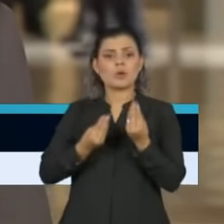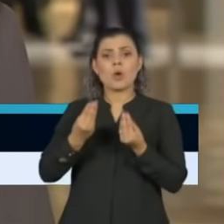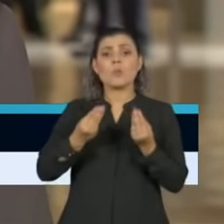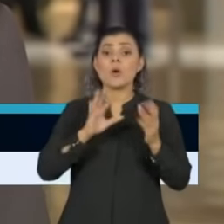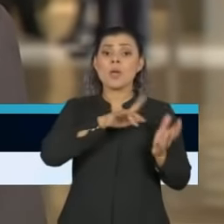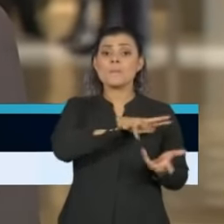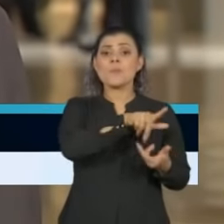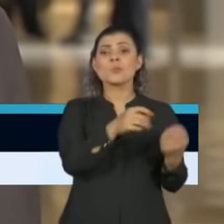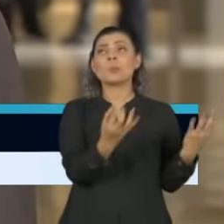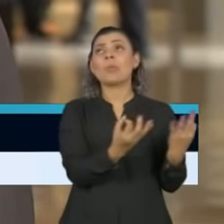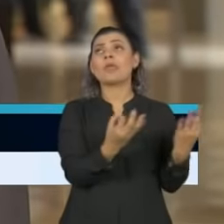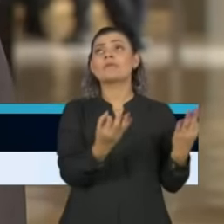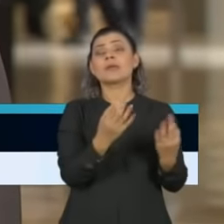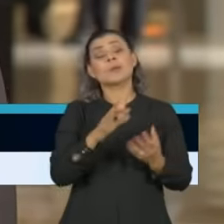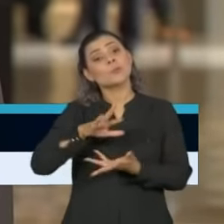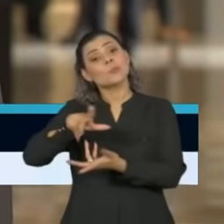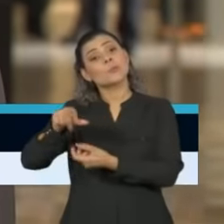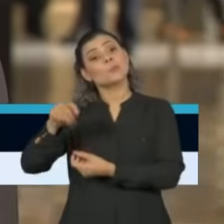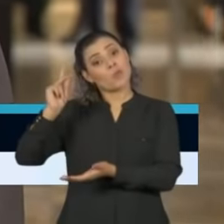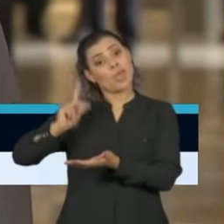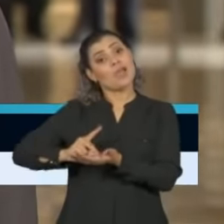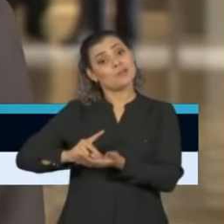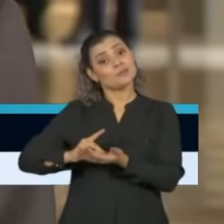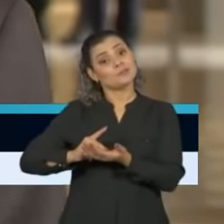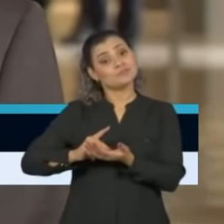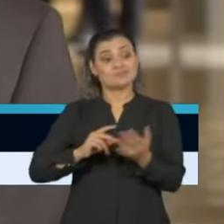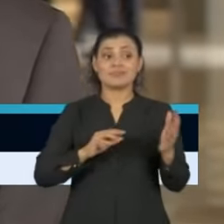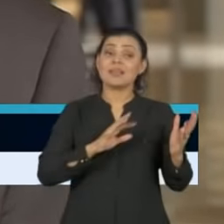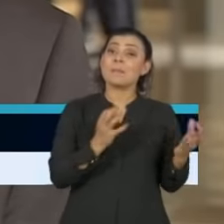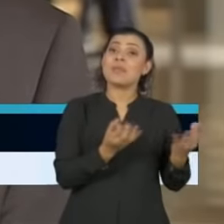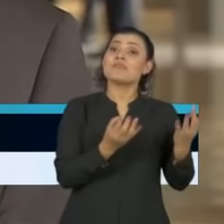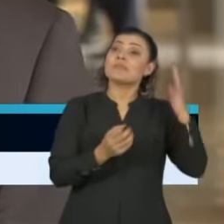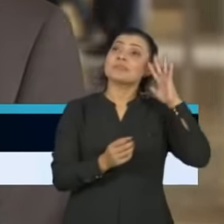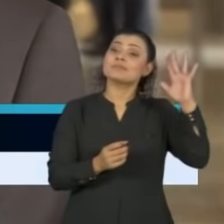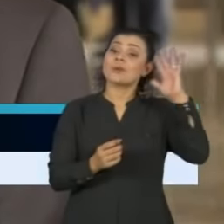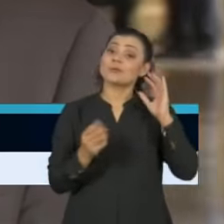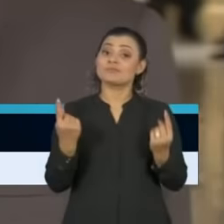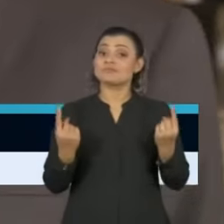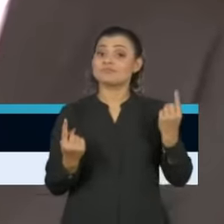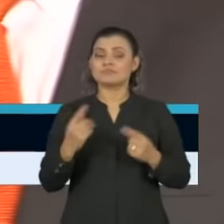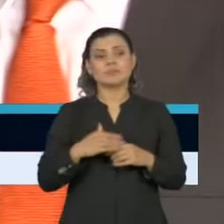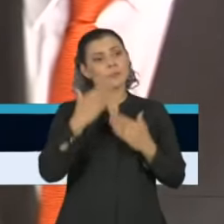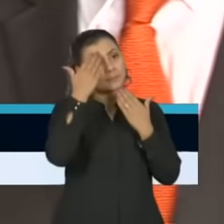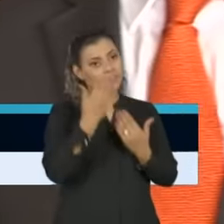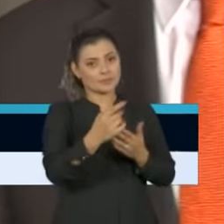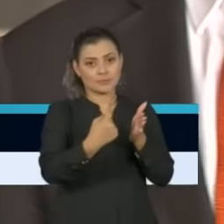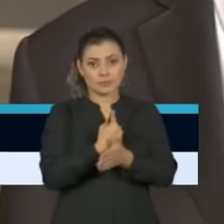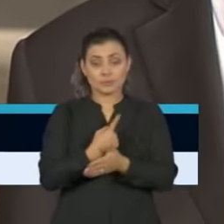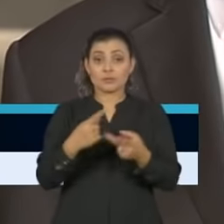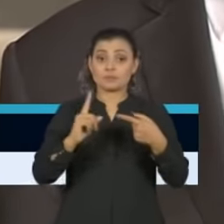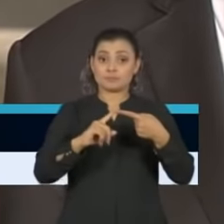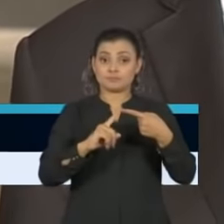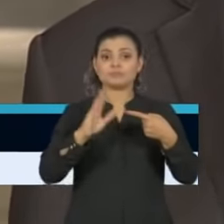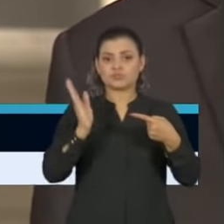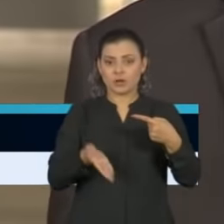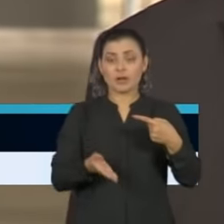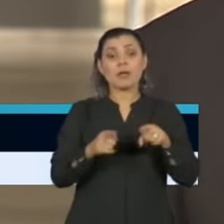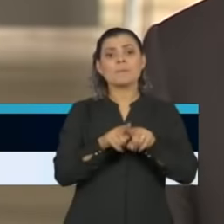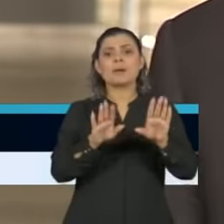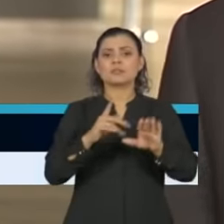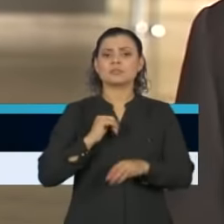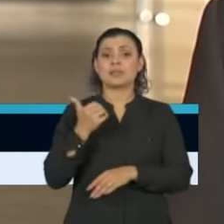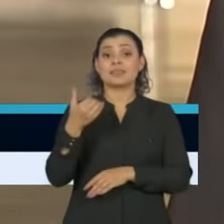ideal e o mundo real. Obrigado, doutor Davi. Kelly, muito obrigado pela pergunta. Nós vamos considerando o fato que temos